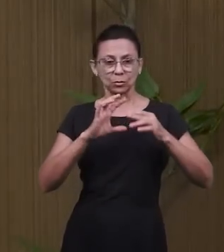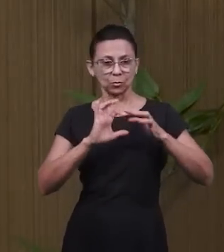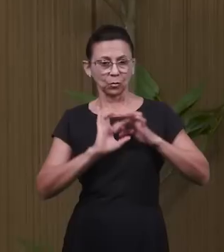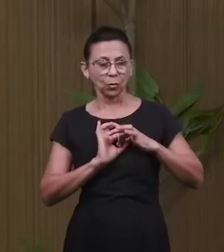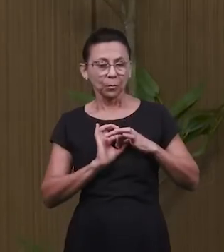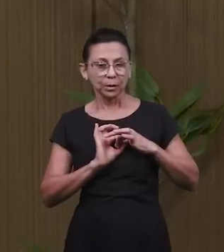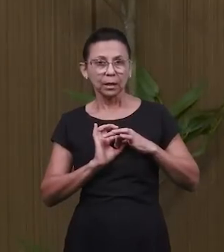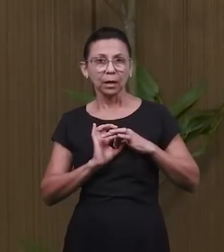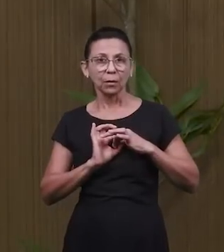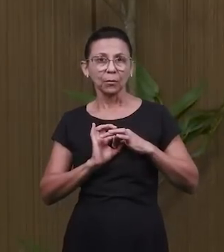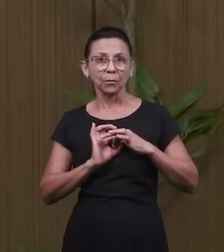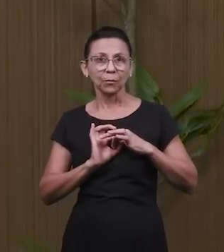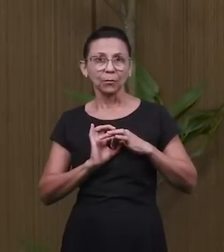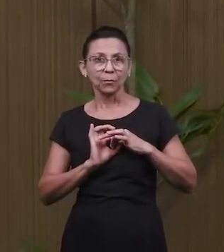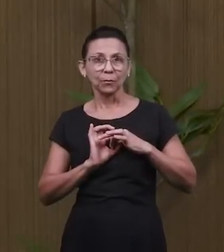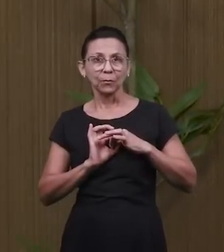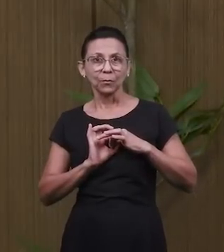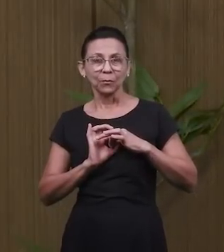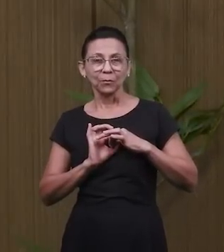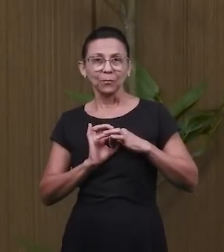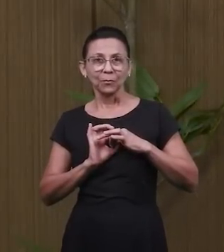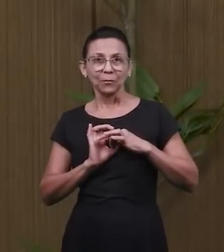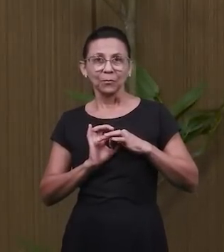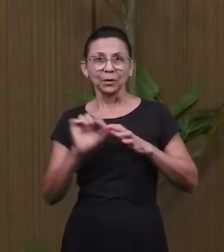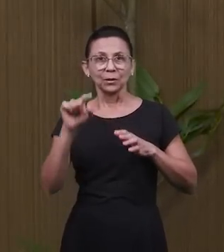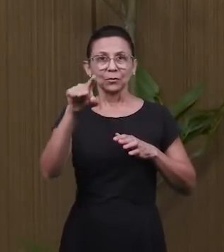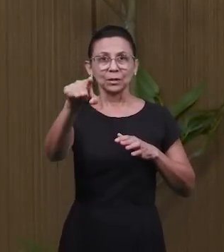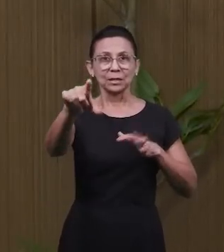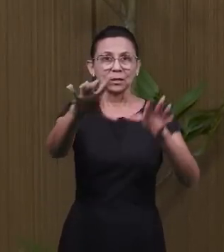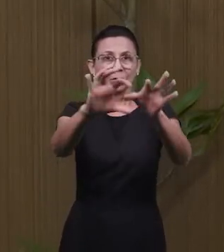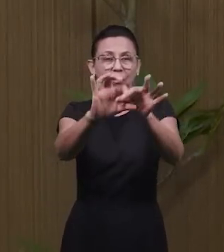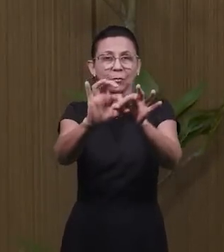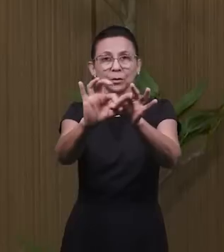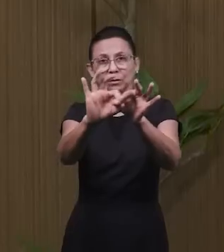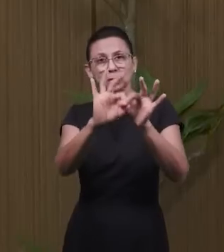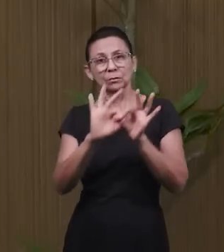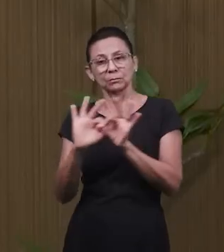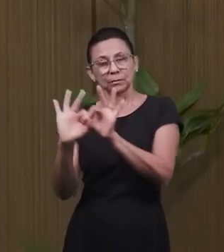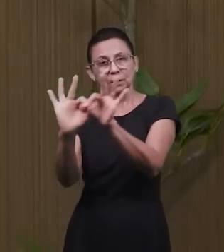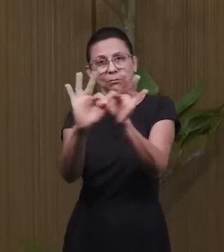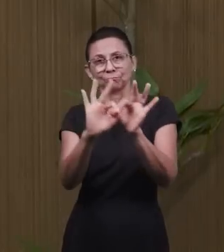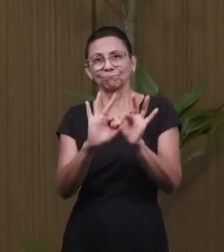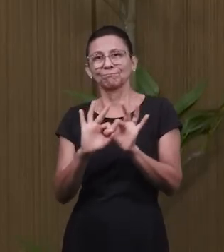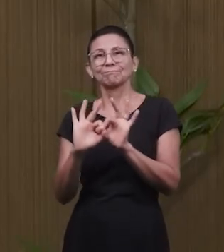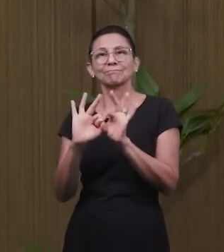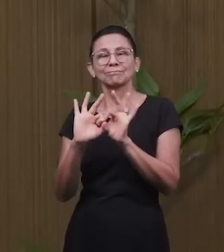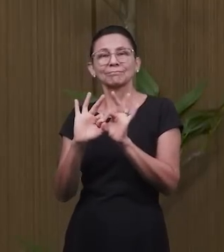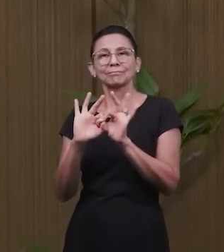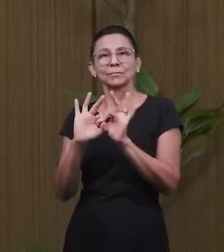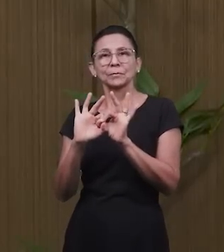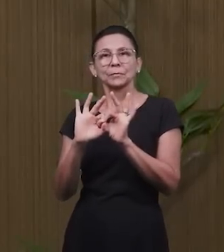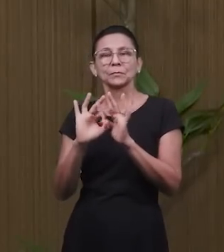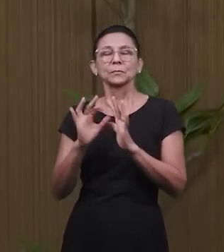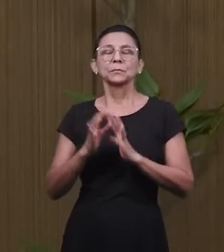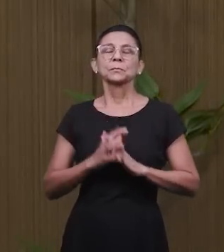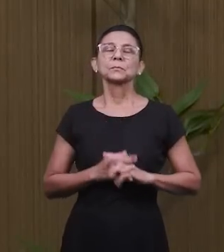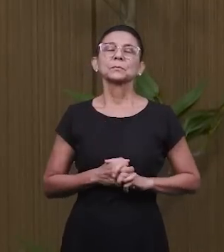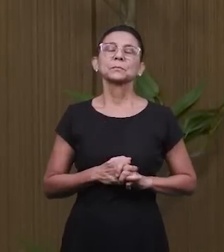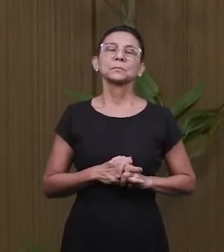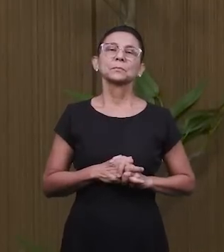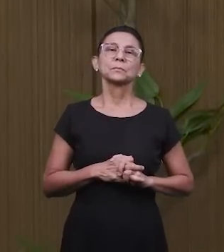você está na luz e ele está na luz. Estamos todos na mesma luz, na mesma comunhão.